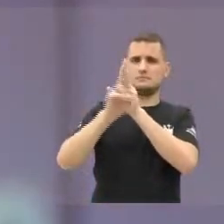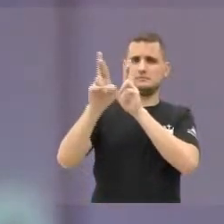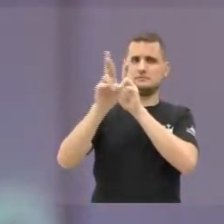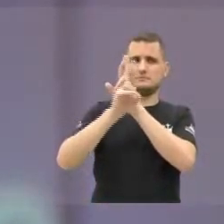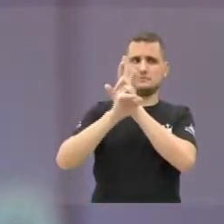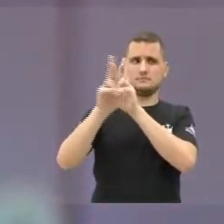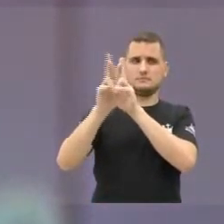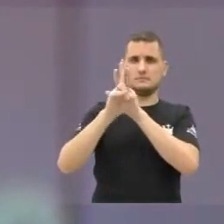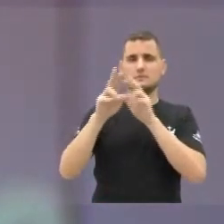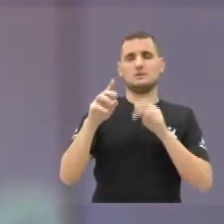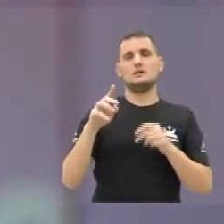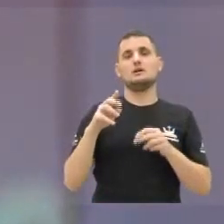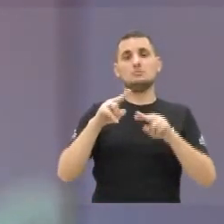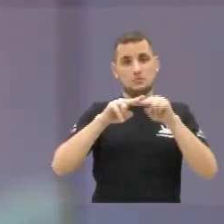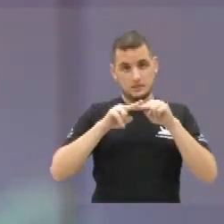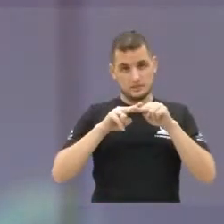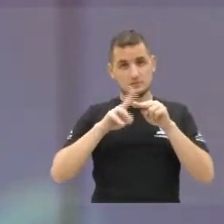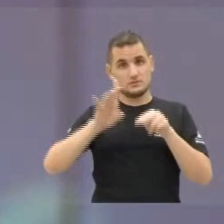Para isso fui criado.